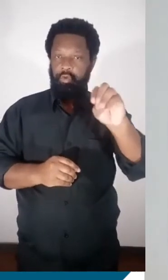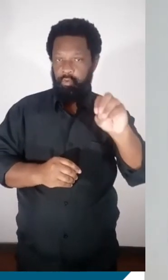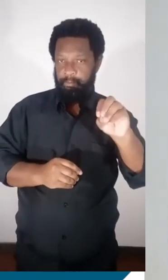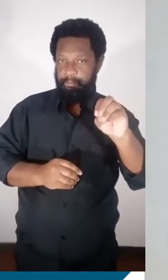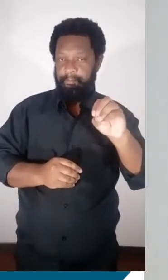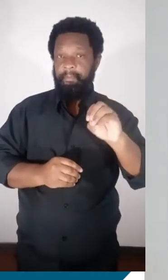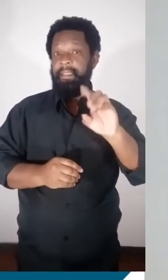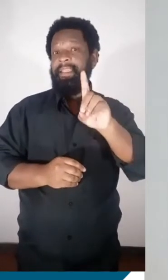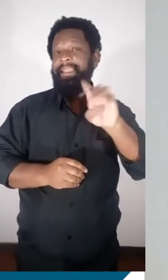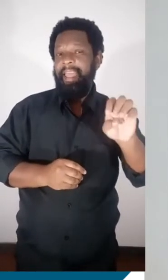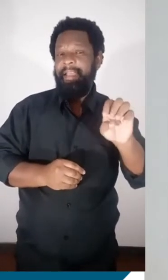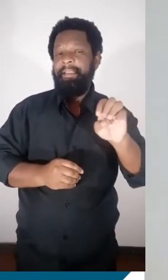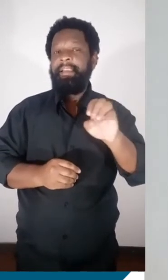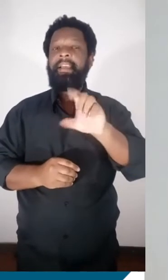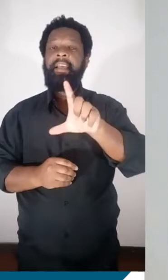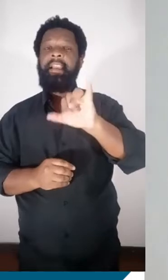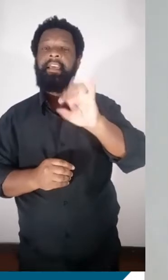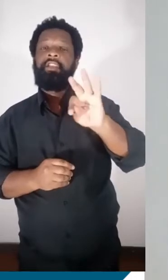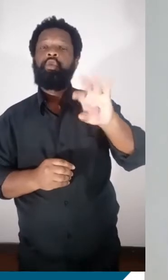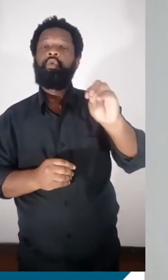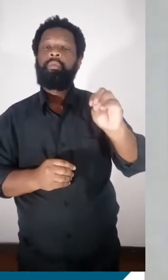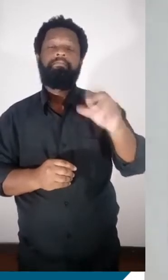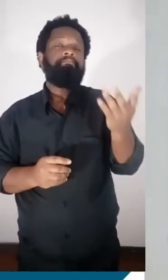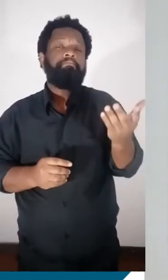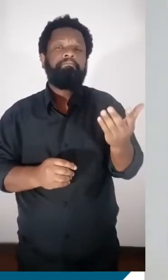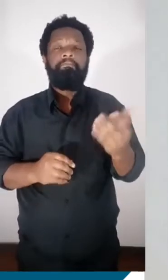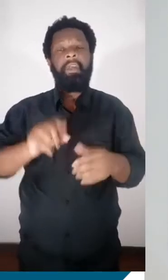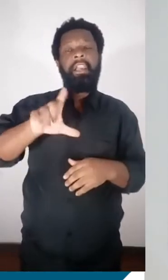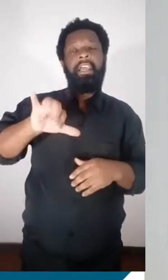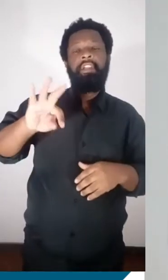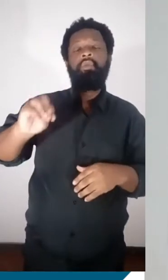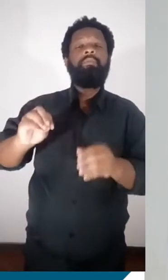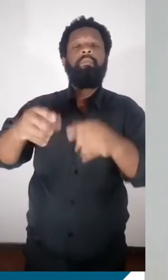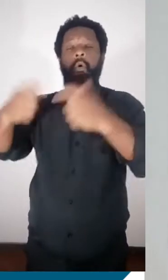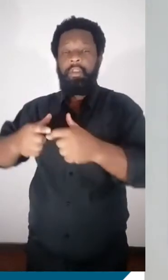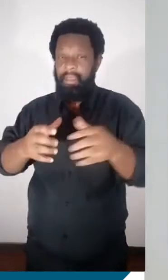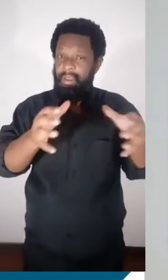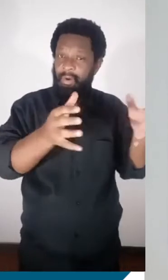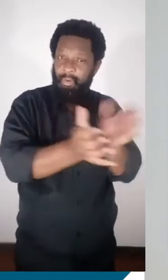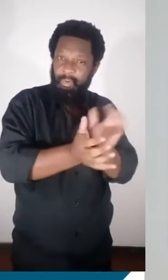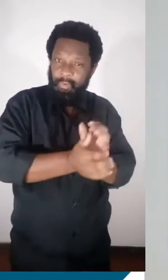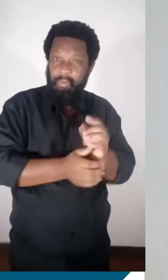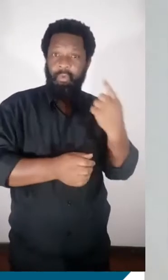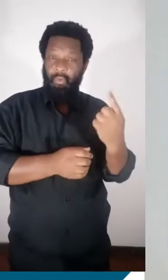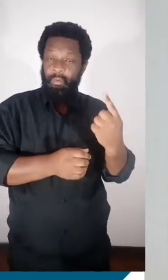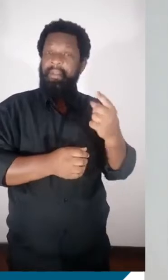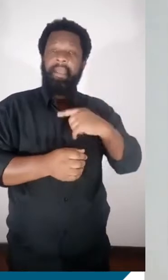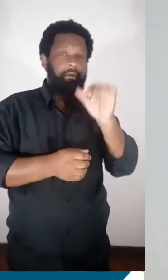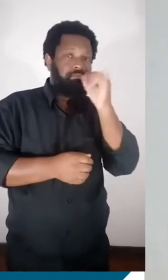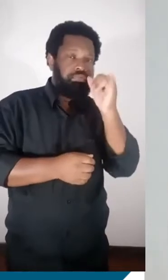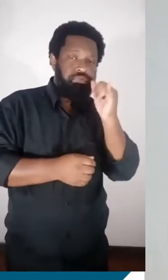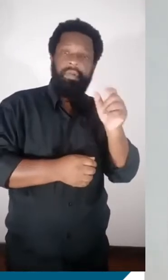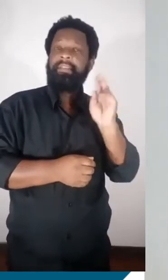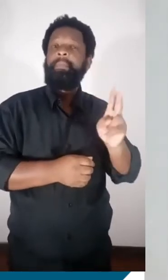hidróxido. D. Lítio. Onde o lítio está? O lítio é um metal alcalino, está no grupo 1, então ele tem carga fixa.